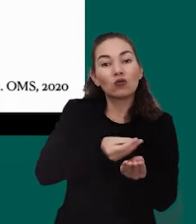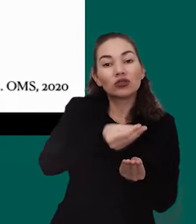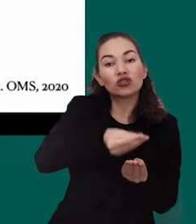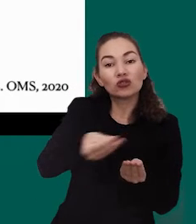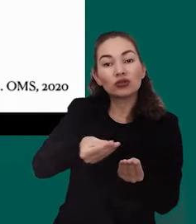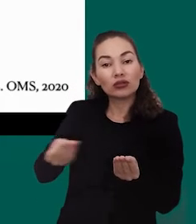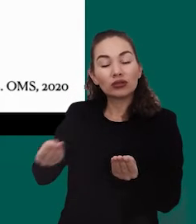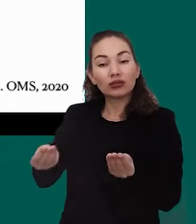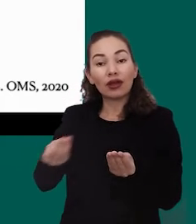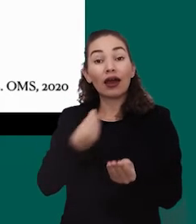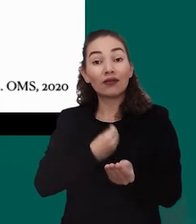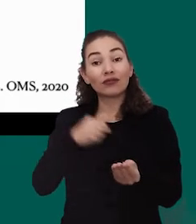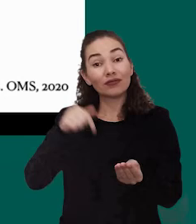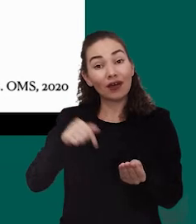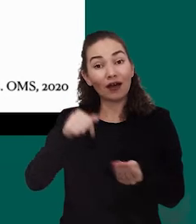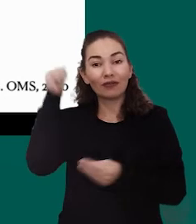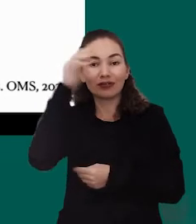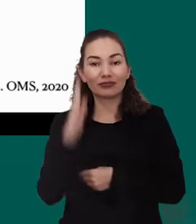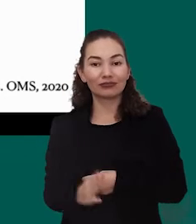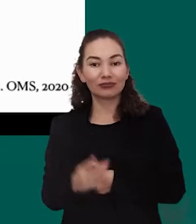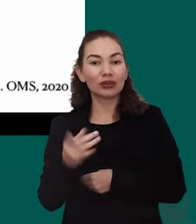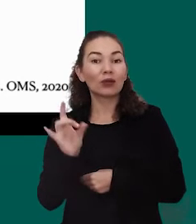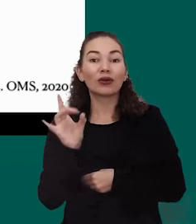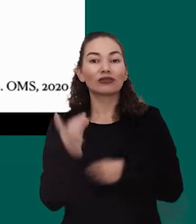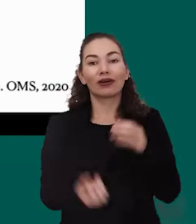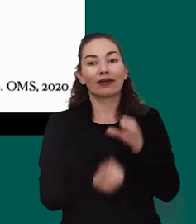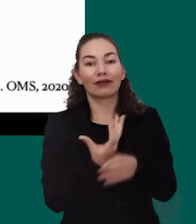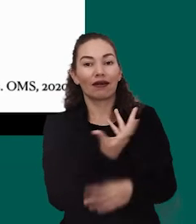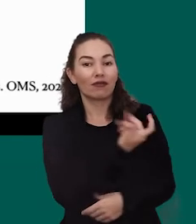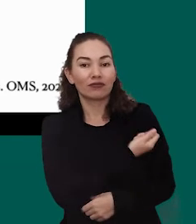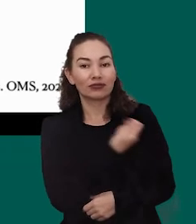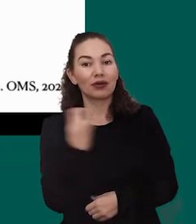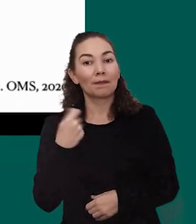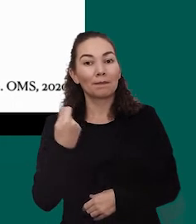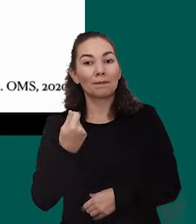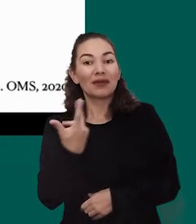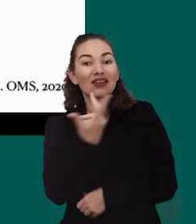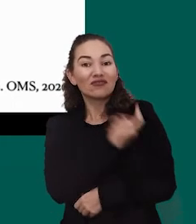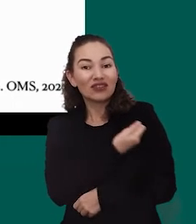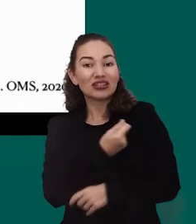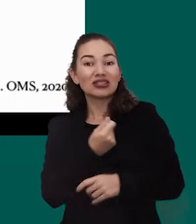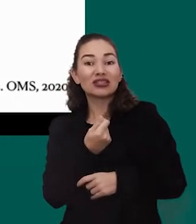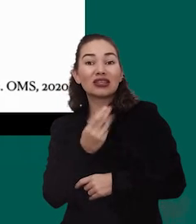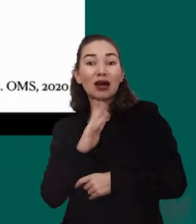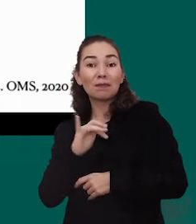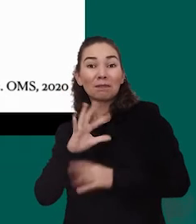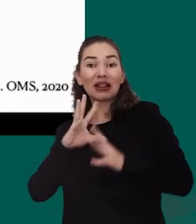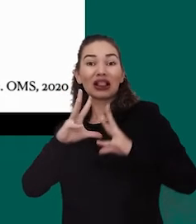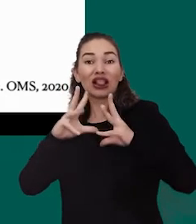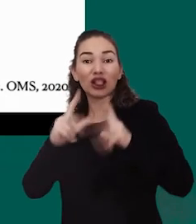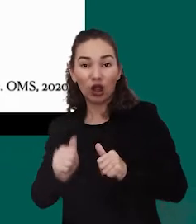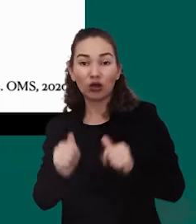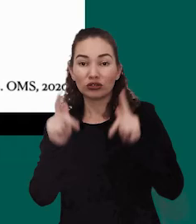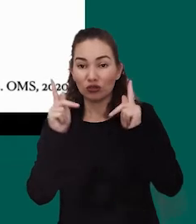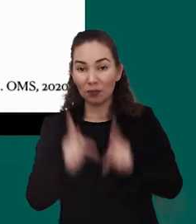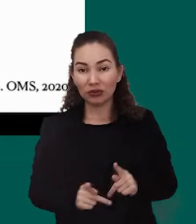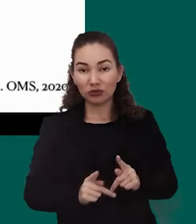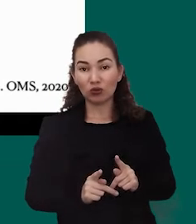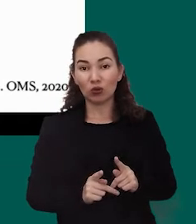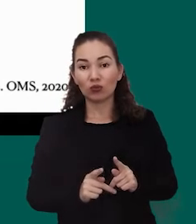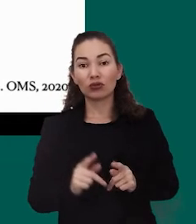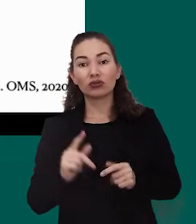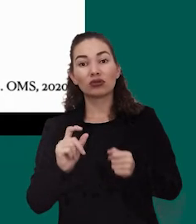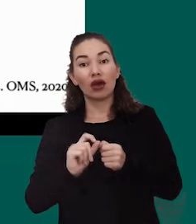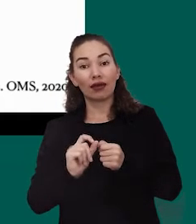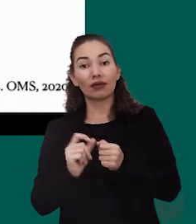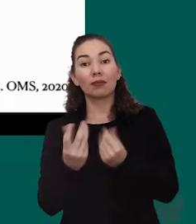isso agora no Brasil, né? Lembrar que não é só criar uma vacina, a gente precisa vacinar milhões de pessoas, e algumas estratégias vacinais incluem 2